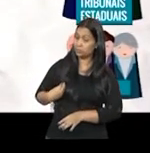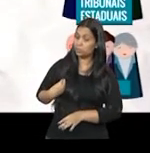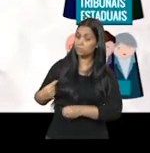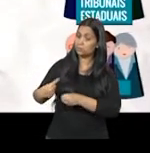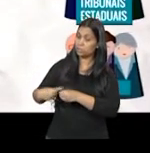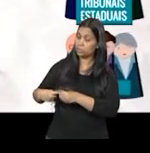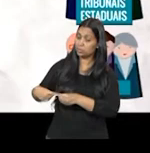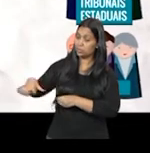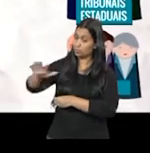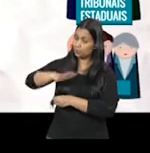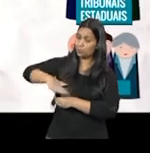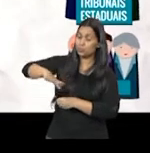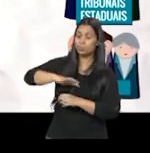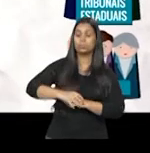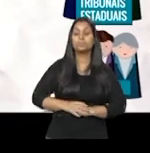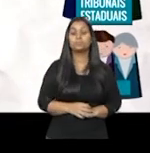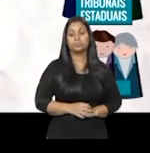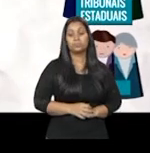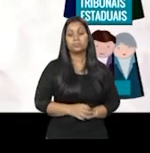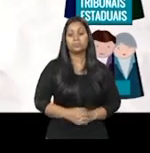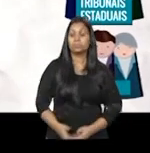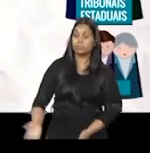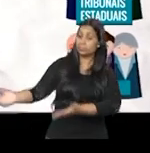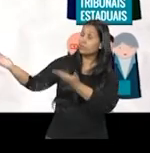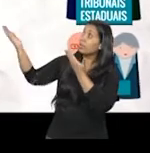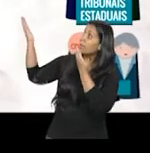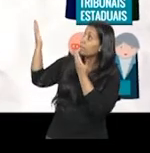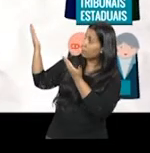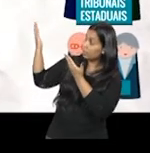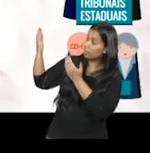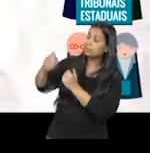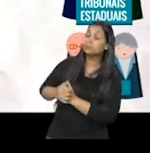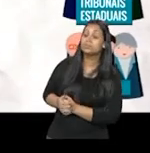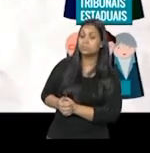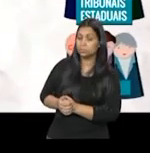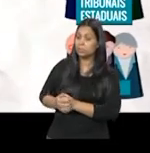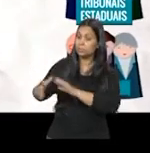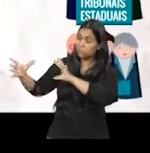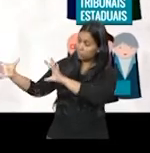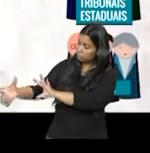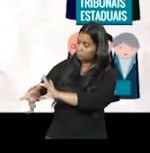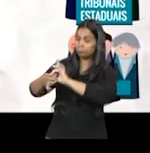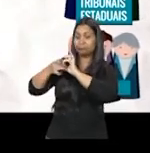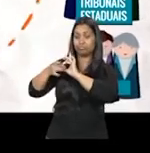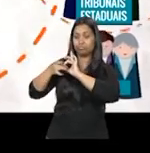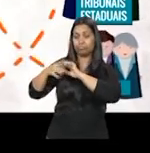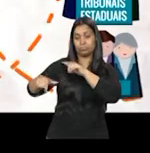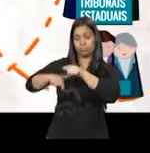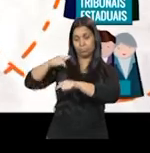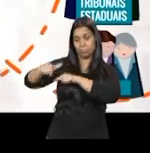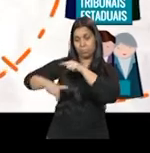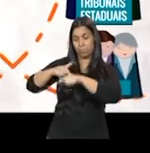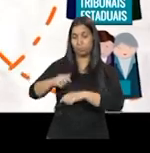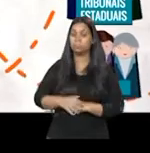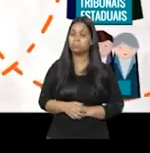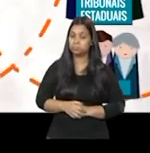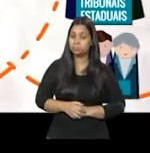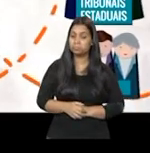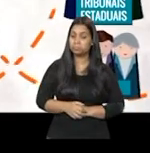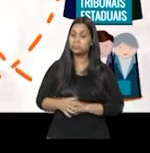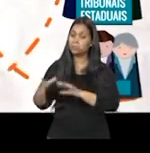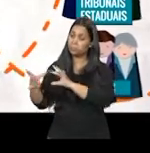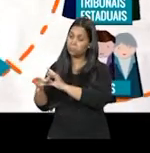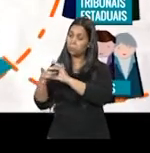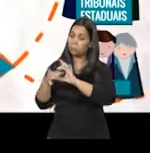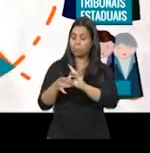estão nas cidades brasileiras. Eles devem funcionar harmonicamente.